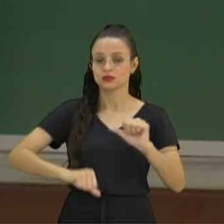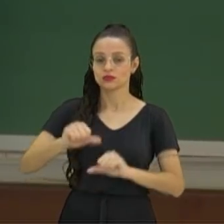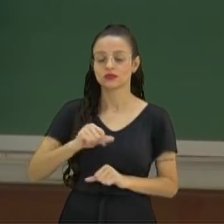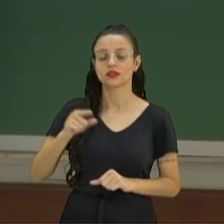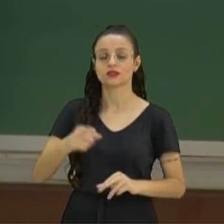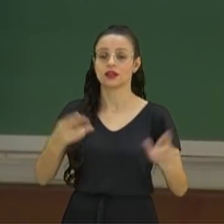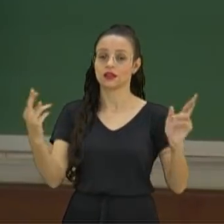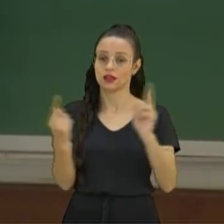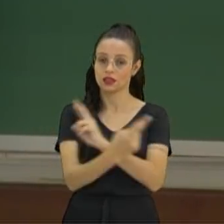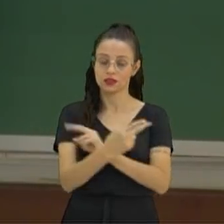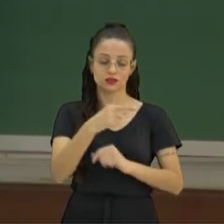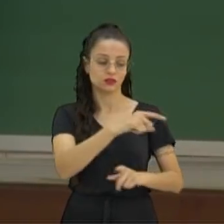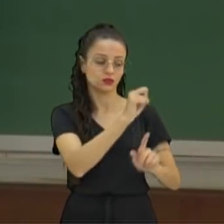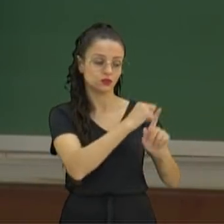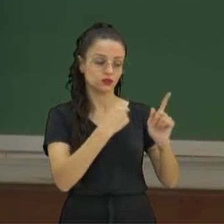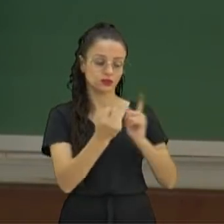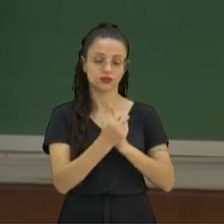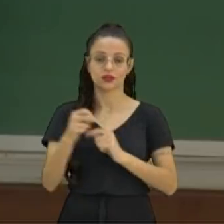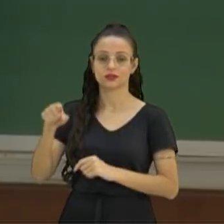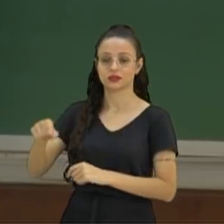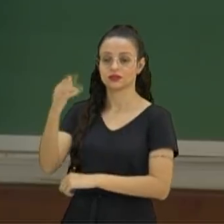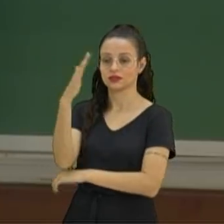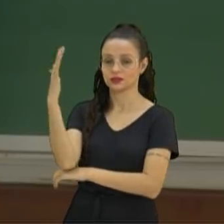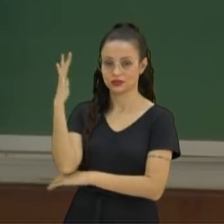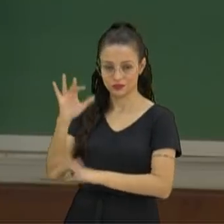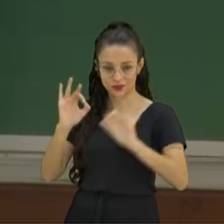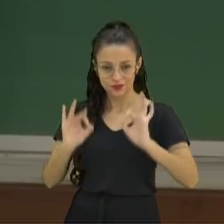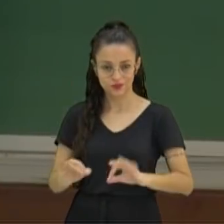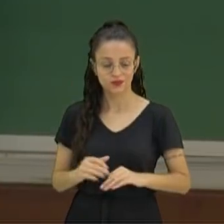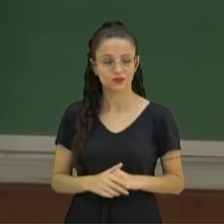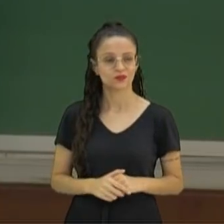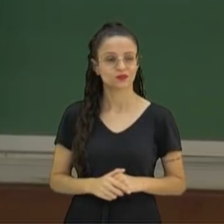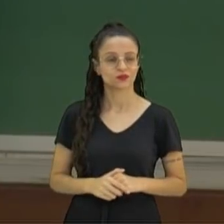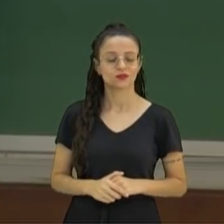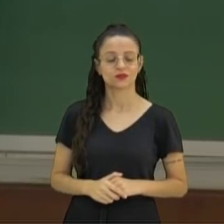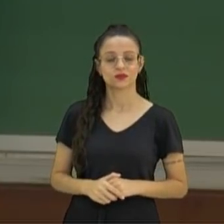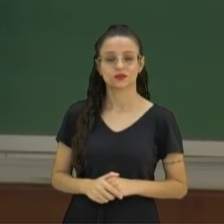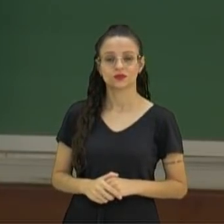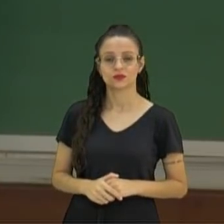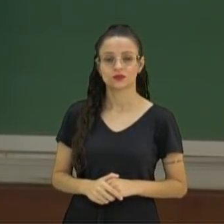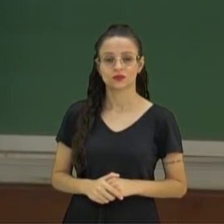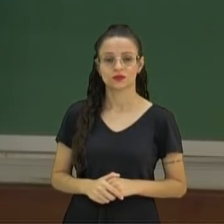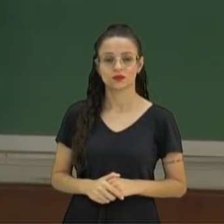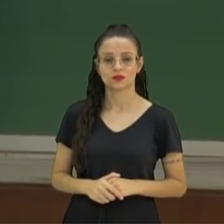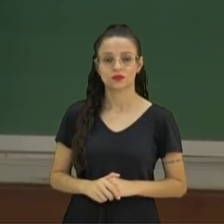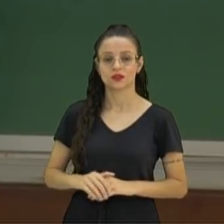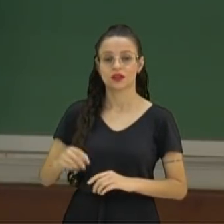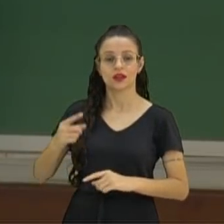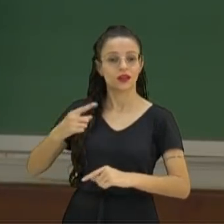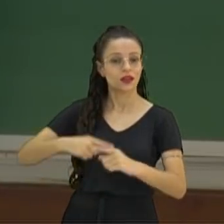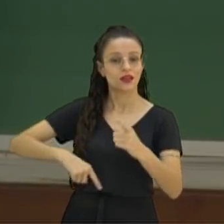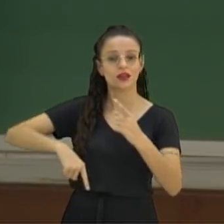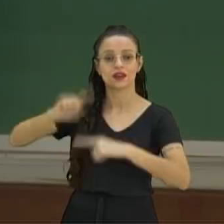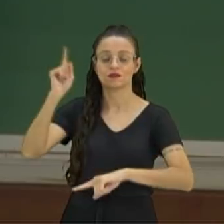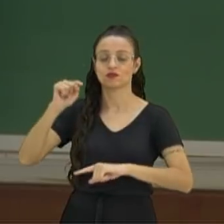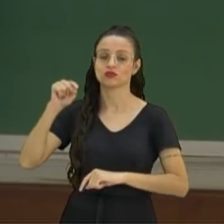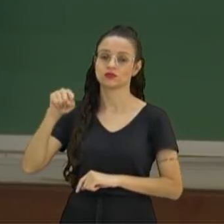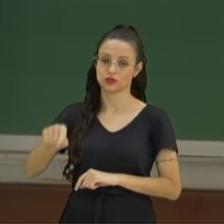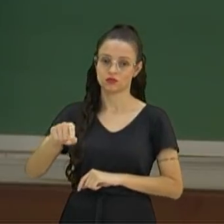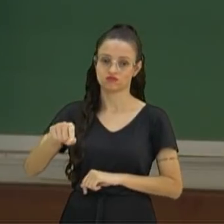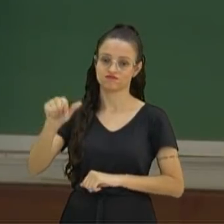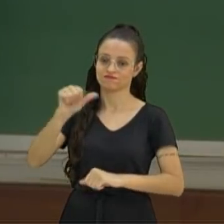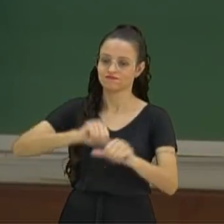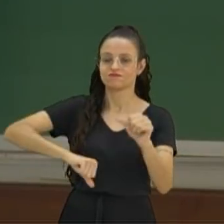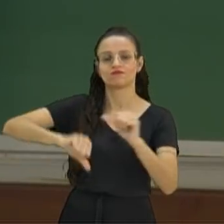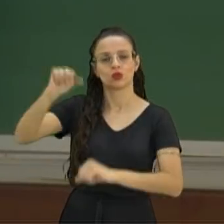da relação da sociedade com a natureza, certo? As evoluções da indústria avançam, mudam aquele meio